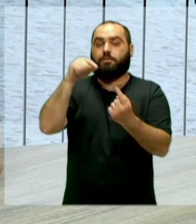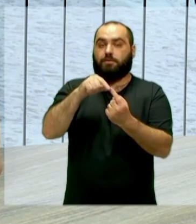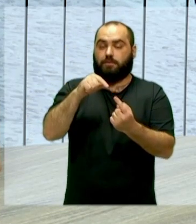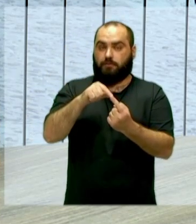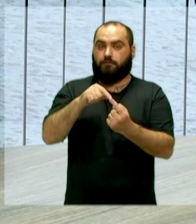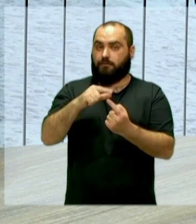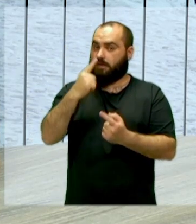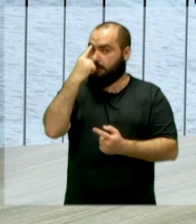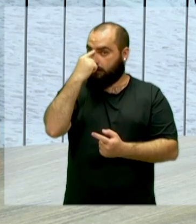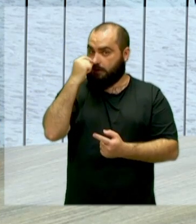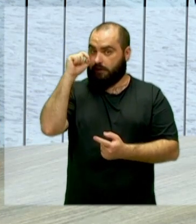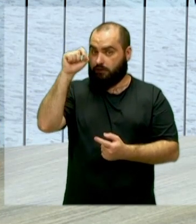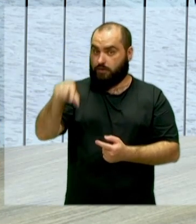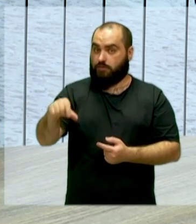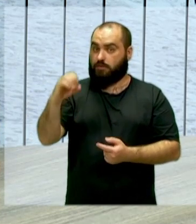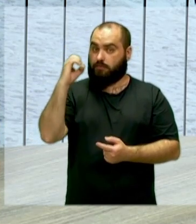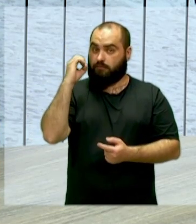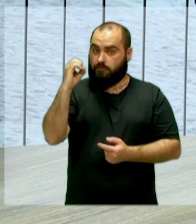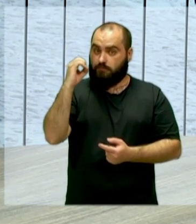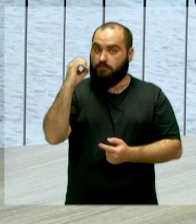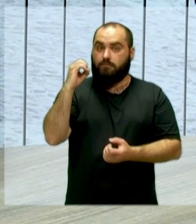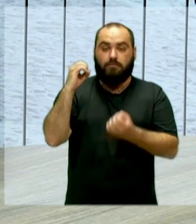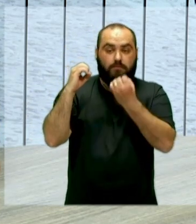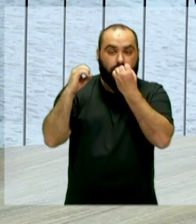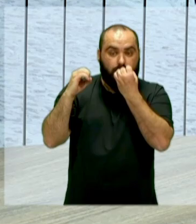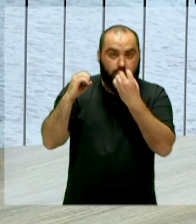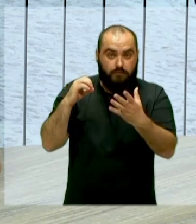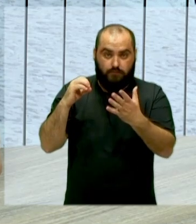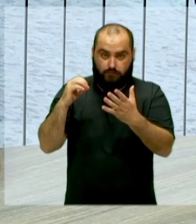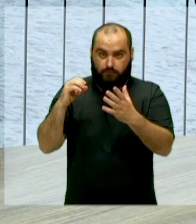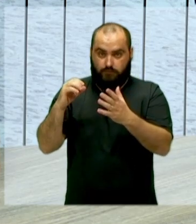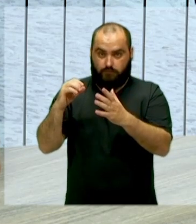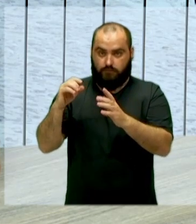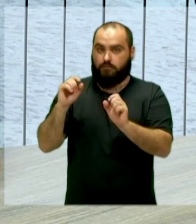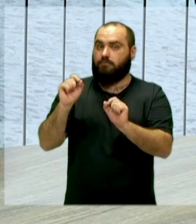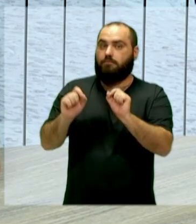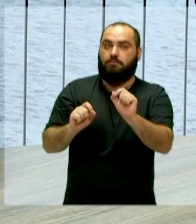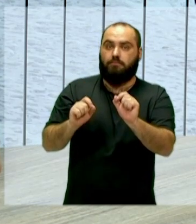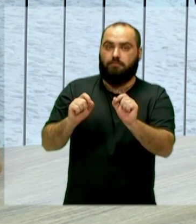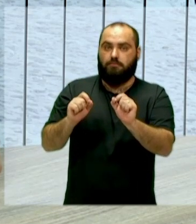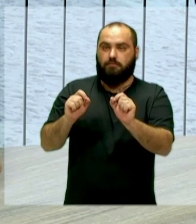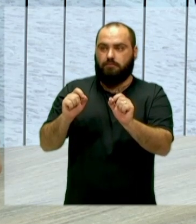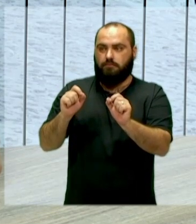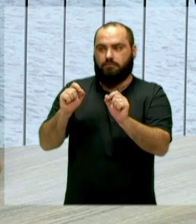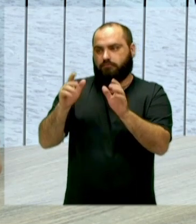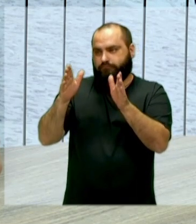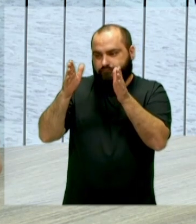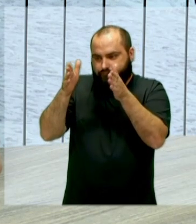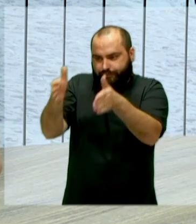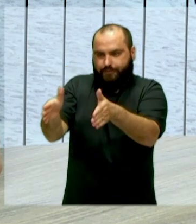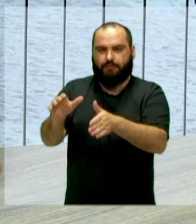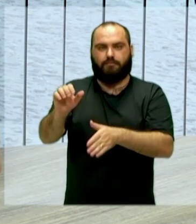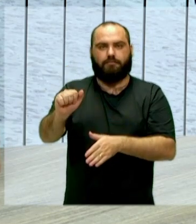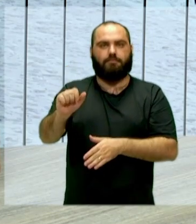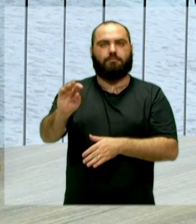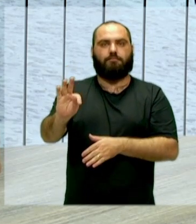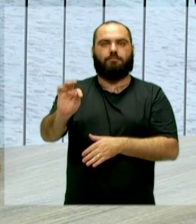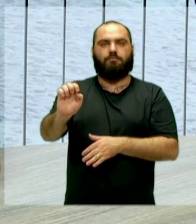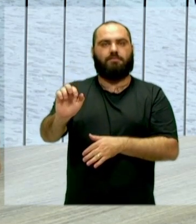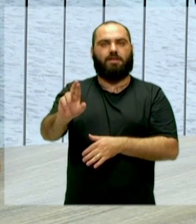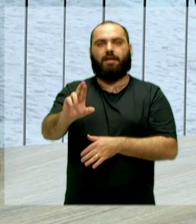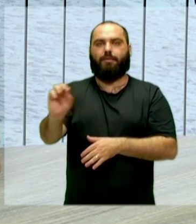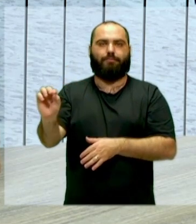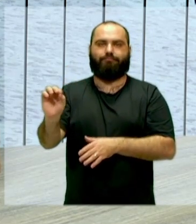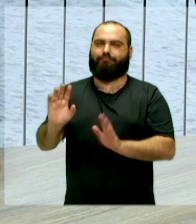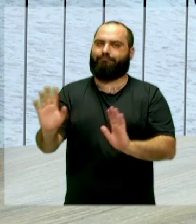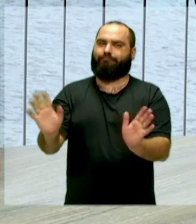Zero e de uma boa gestão de resíduos sólidos de uma cidade é desviar o máximo de aterro sanitário Itajaí não tem